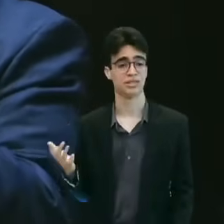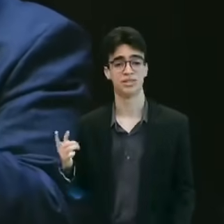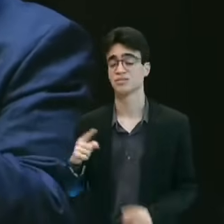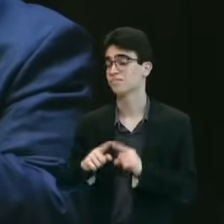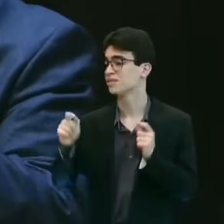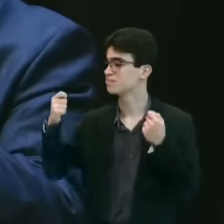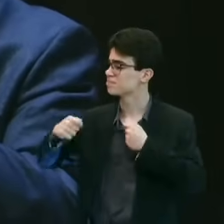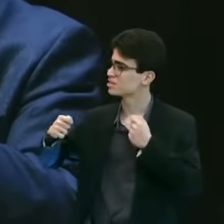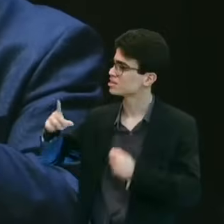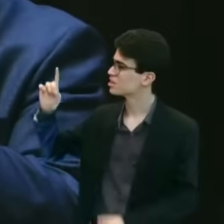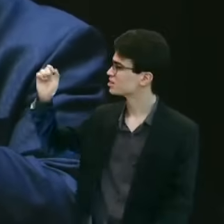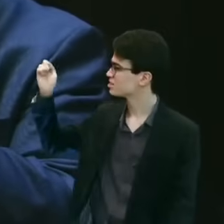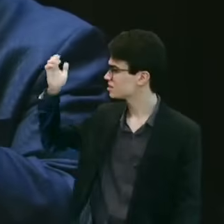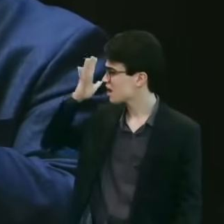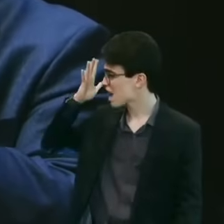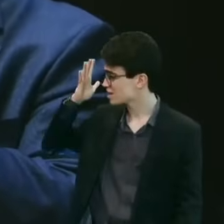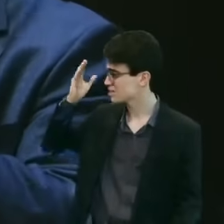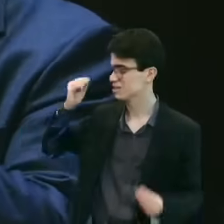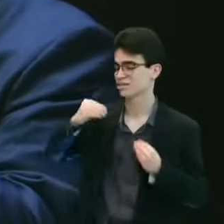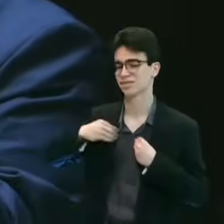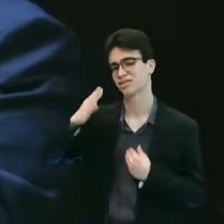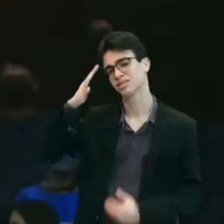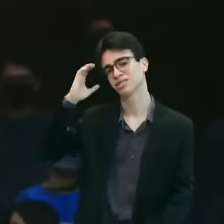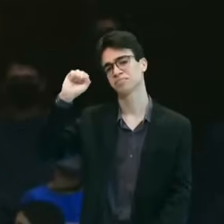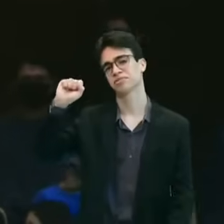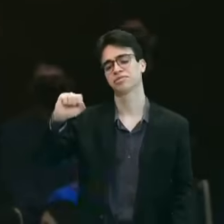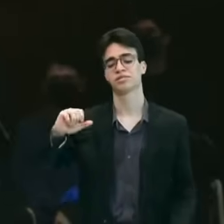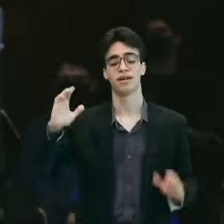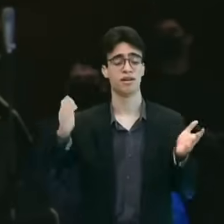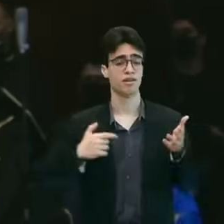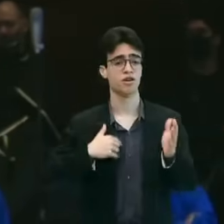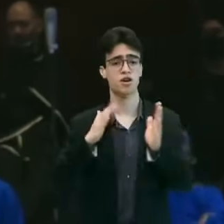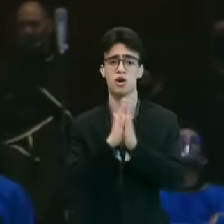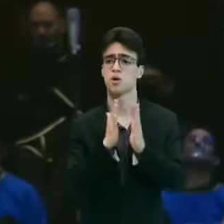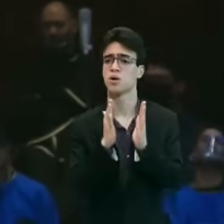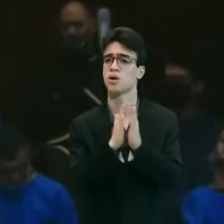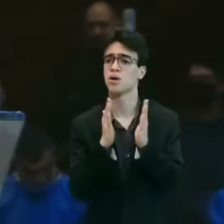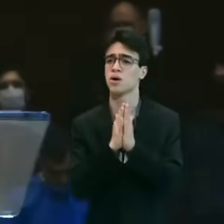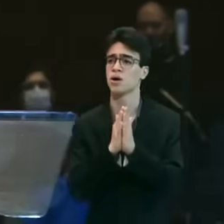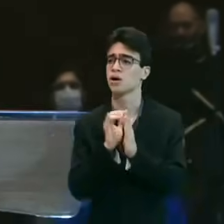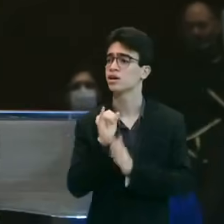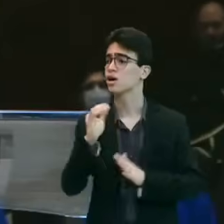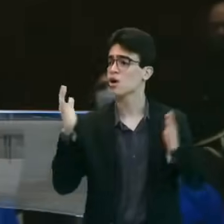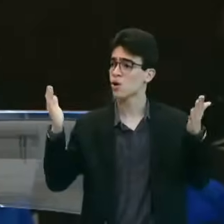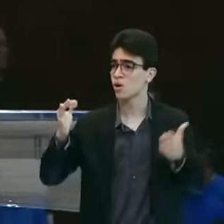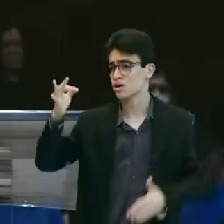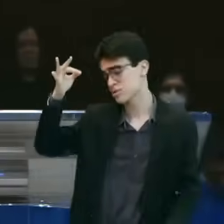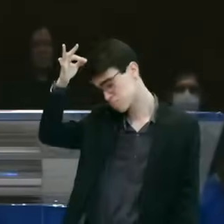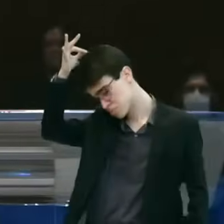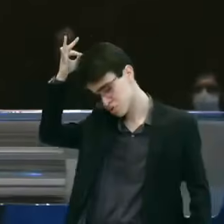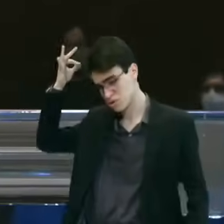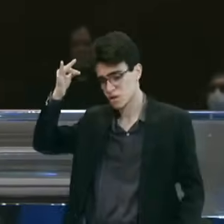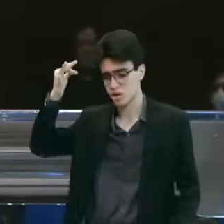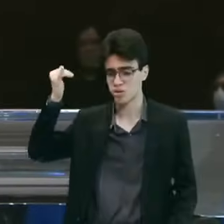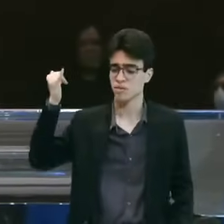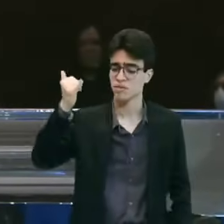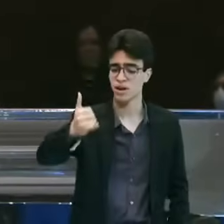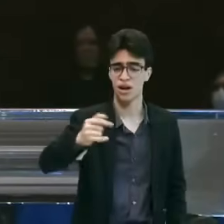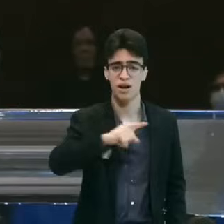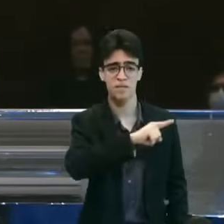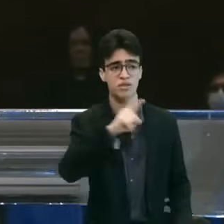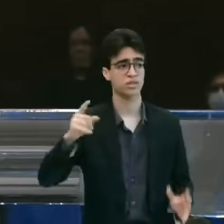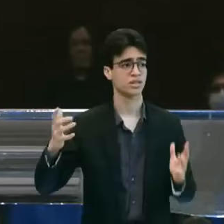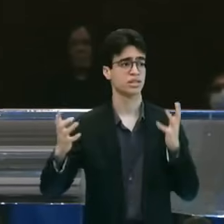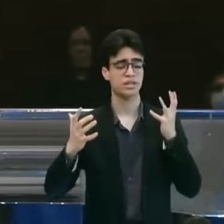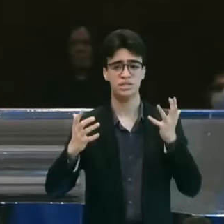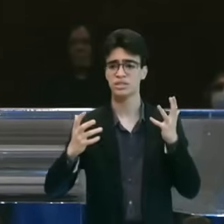da graça de Deus para ter sabedoria. Então hoje eu queria orar com você. Se hoje o Espírito Santo está falando com você e você quer tomar uma